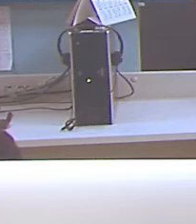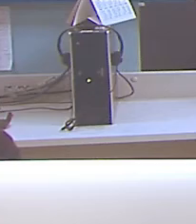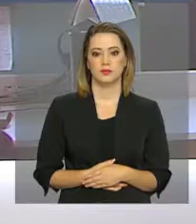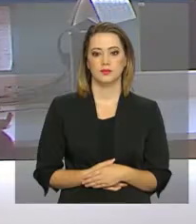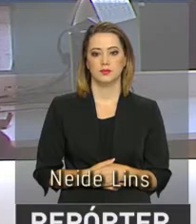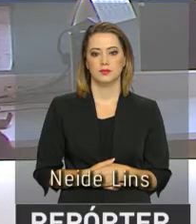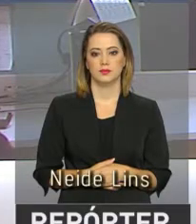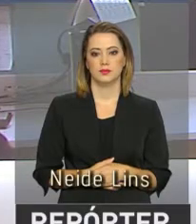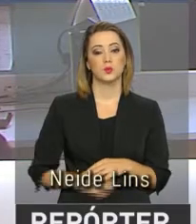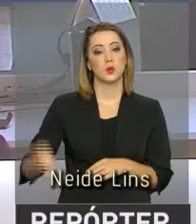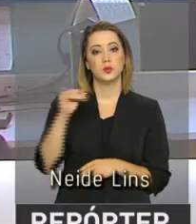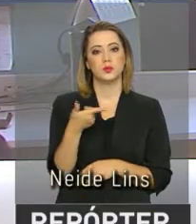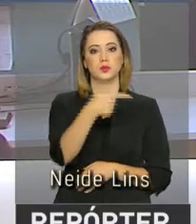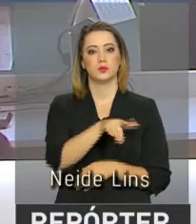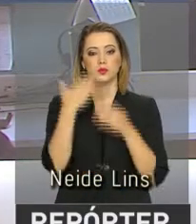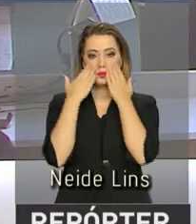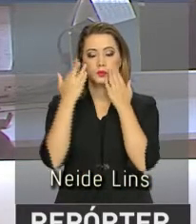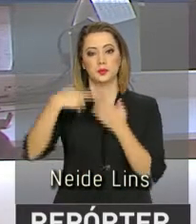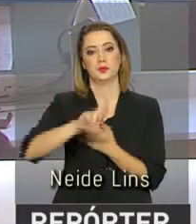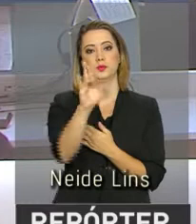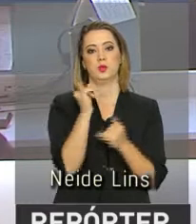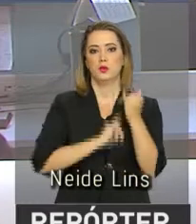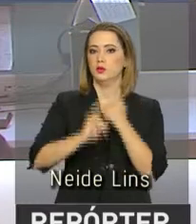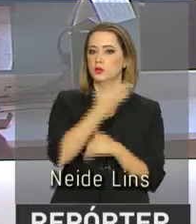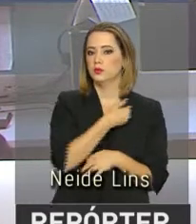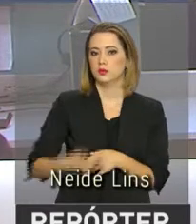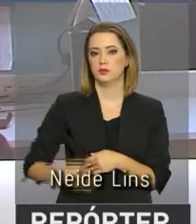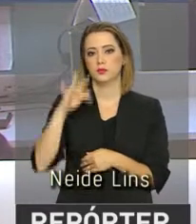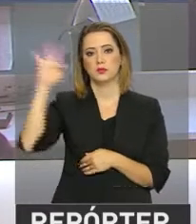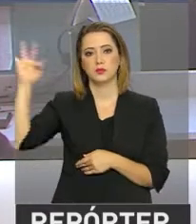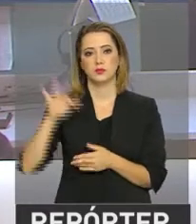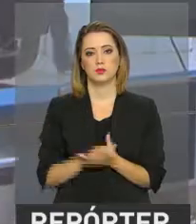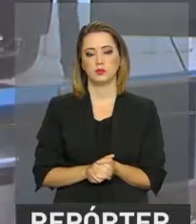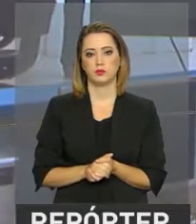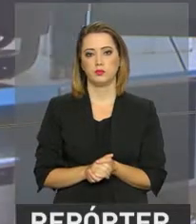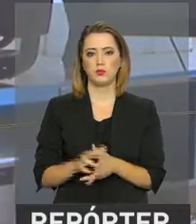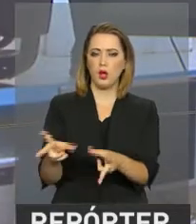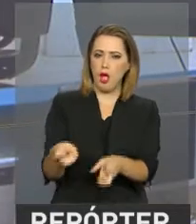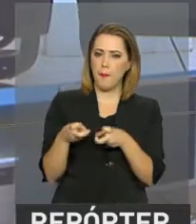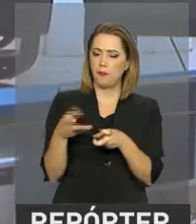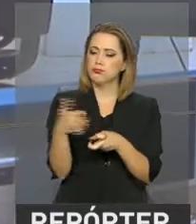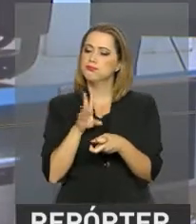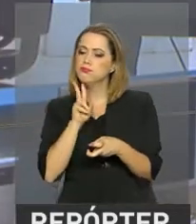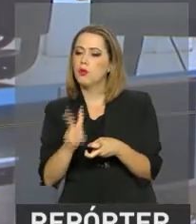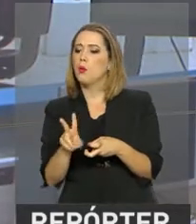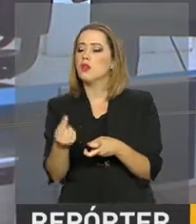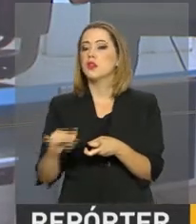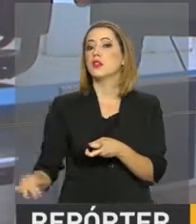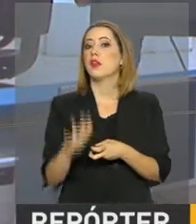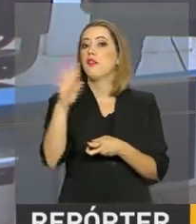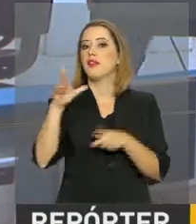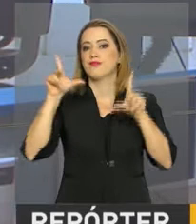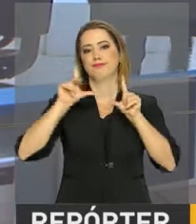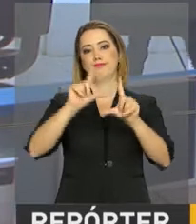o la no ar mais uma edição do repórter nbr com as notícias do governo federal a prévia da inflação em dezembro recuou